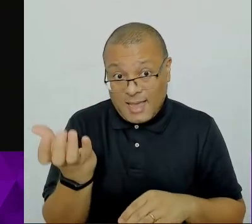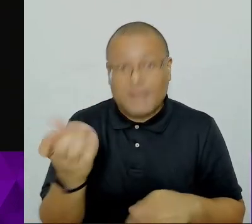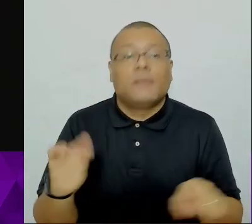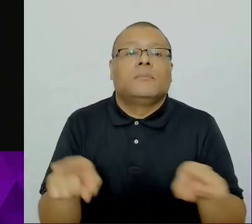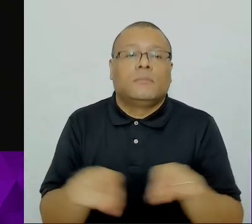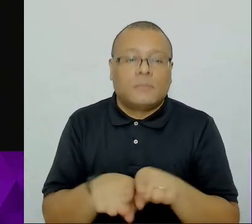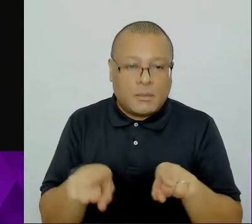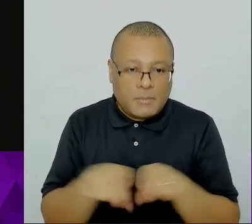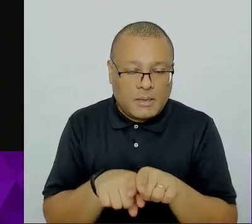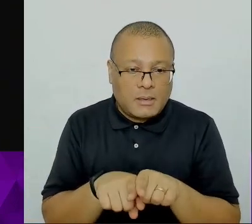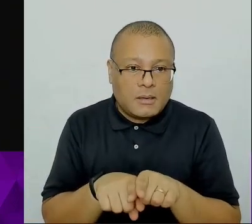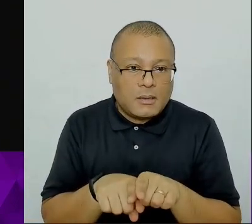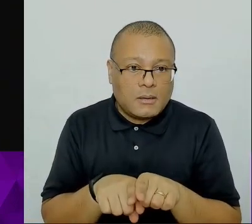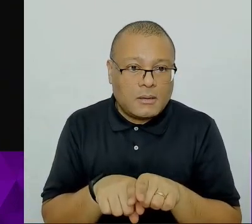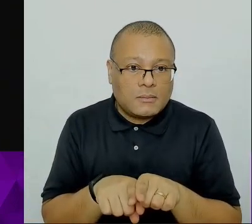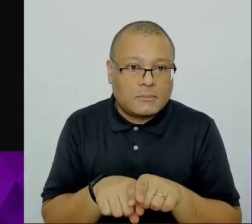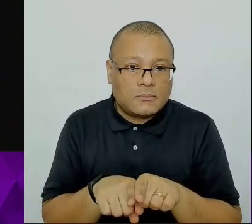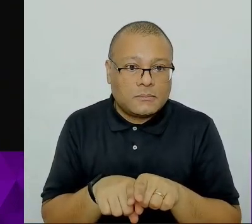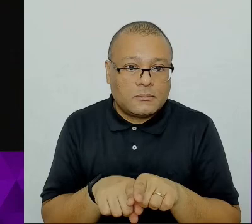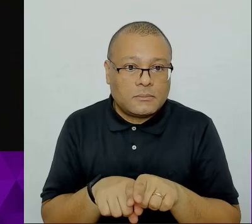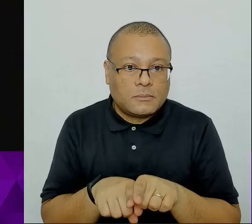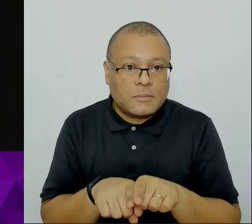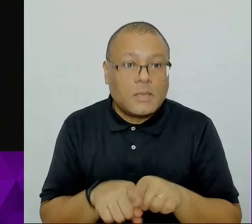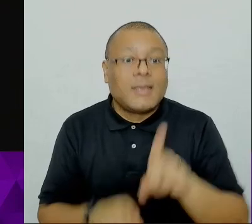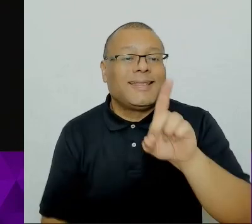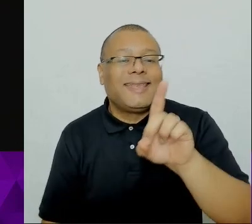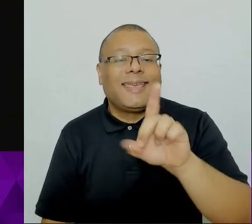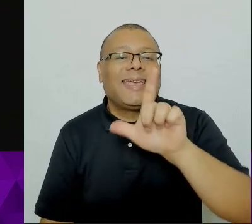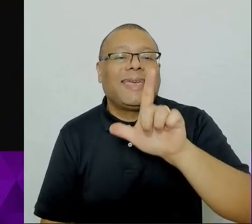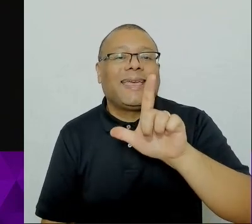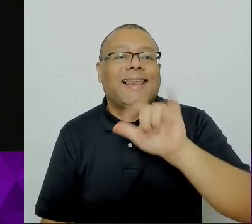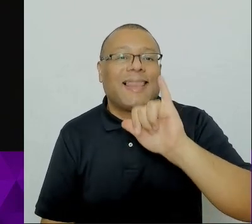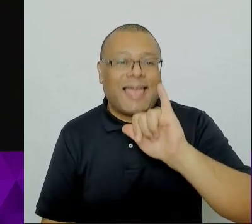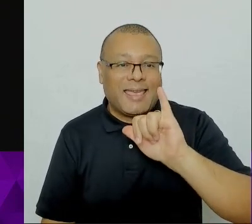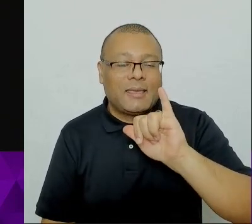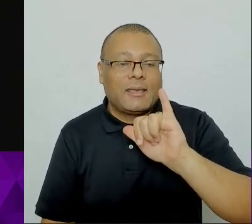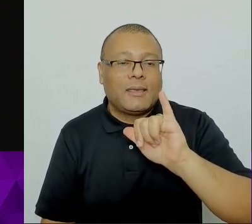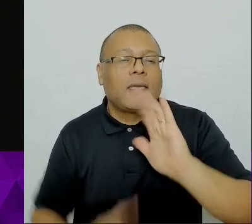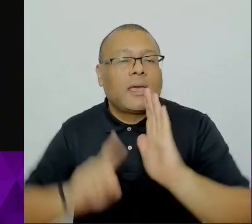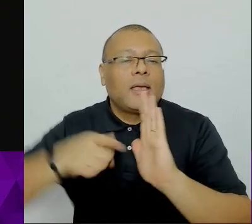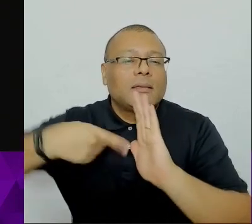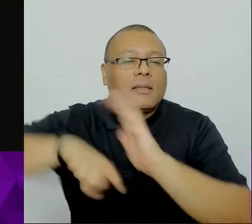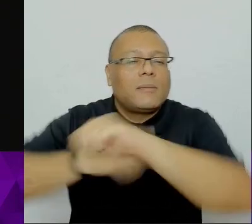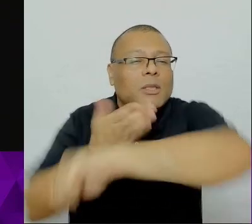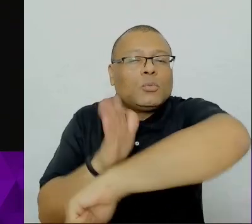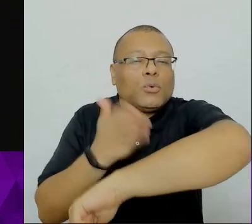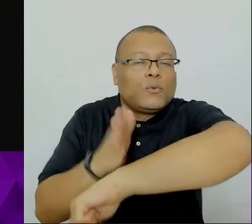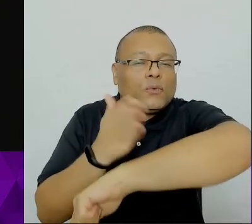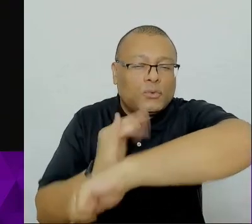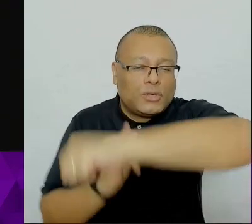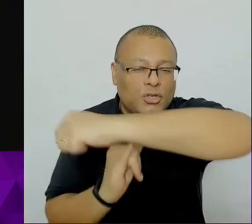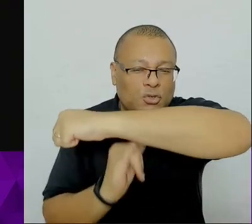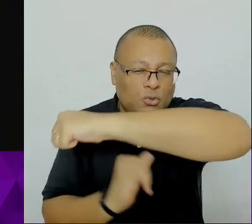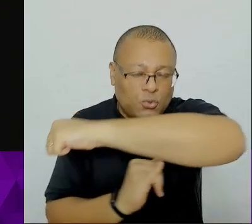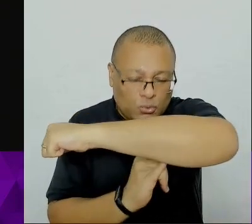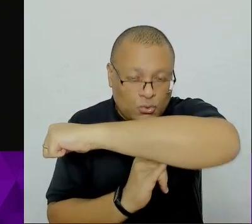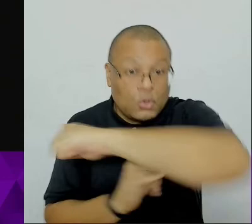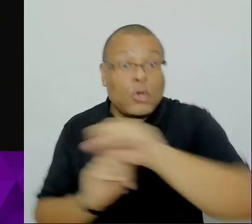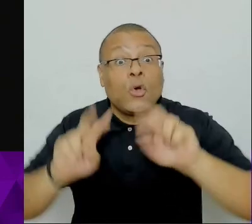de no DLI, que é o Deep Learning Institute, tem treinamentos lá dentro de processamento de